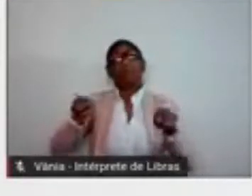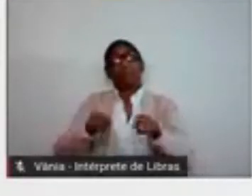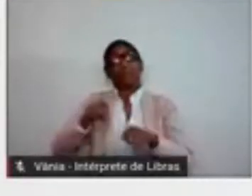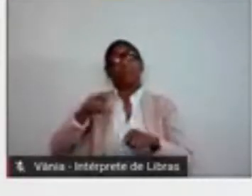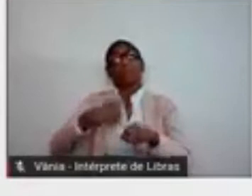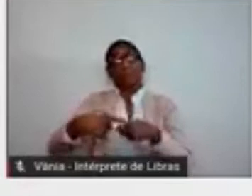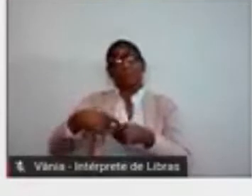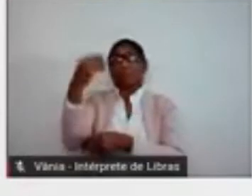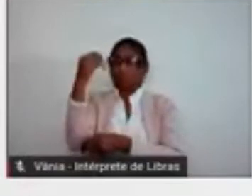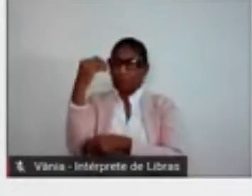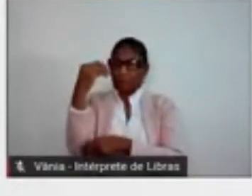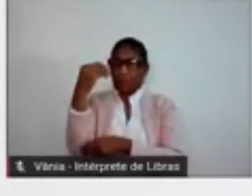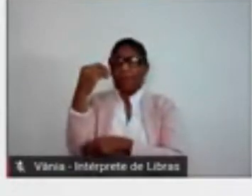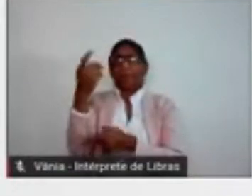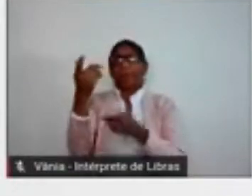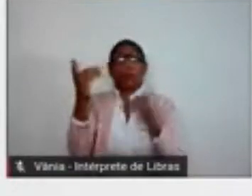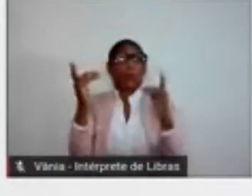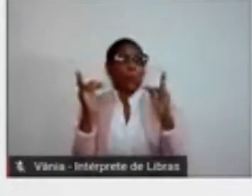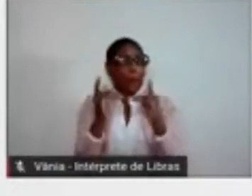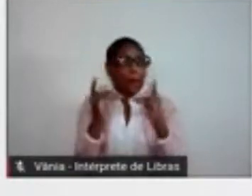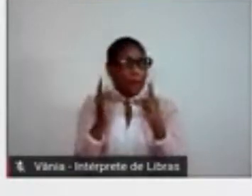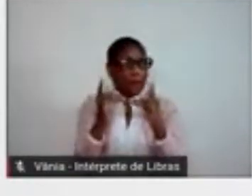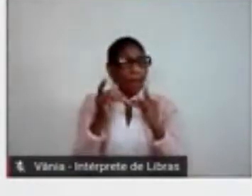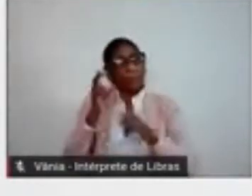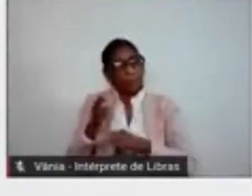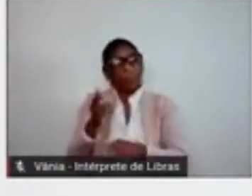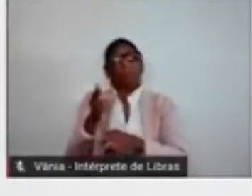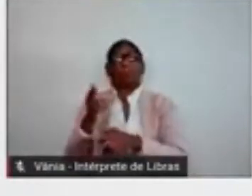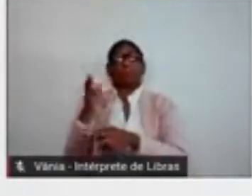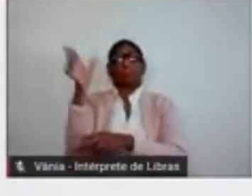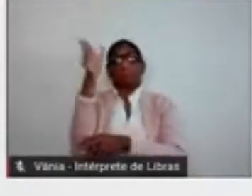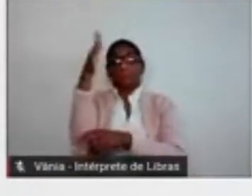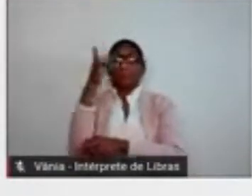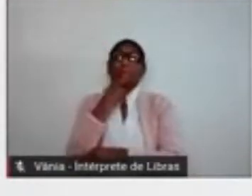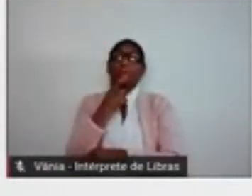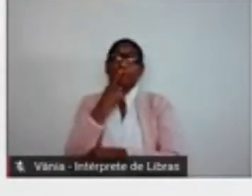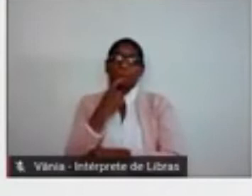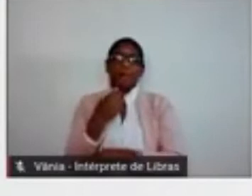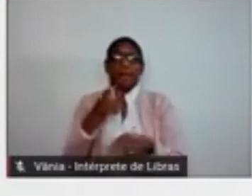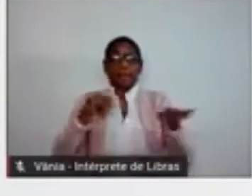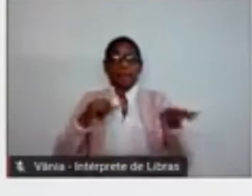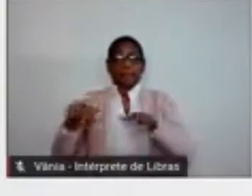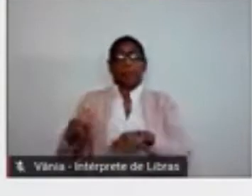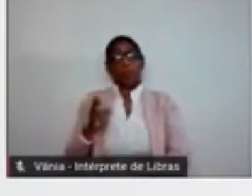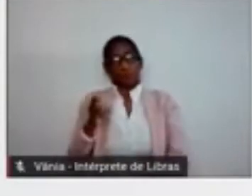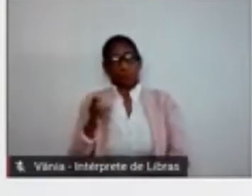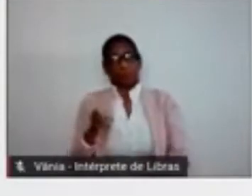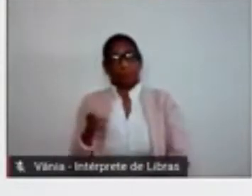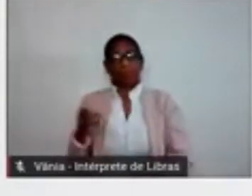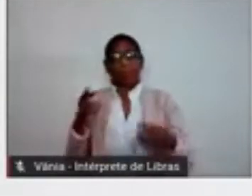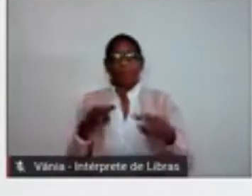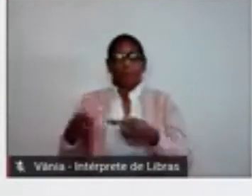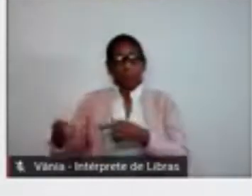direção à região sul, a região de Guaíba também permaneceu na bandeira vermelha para esta semana. São regiões onde